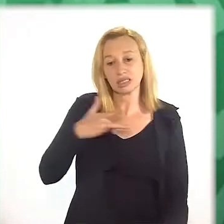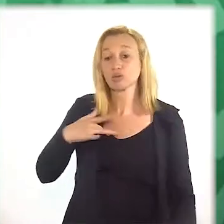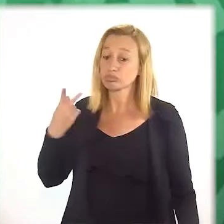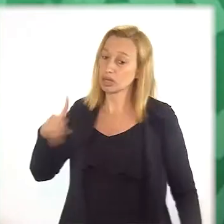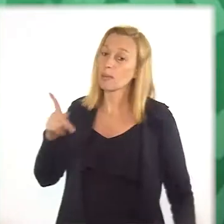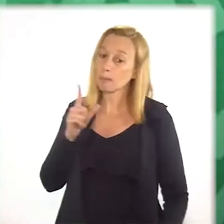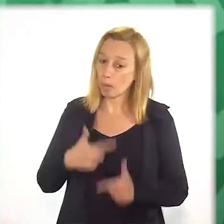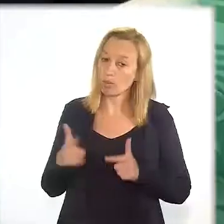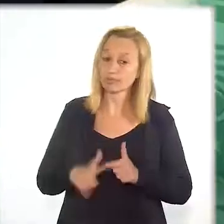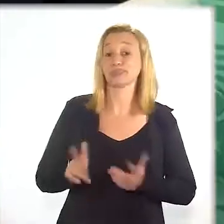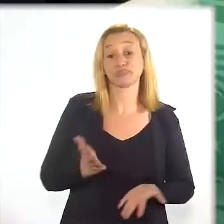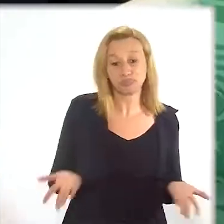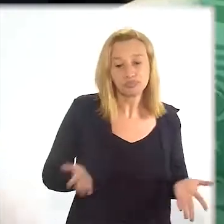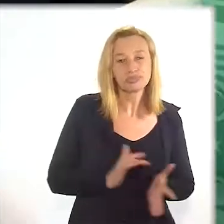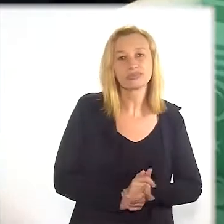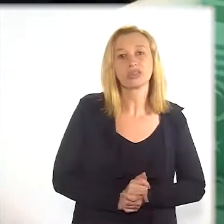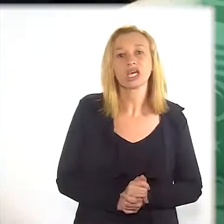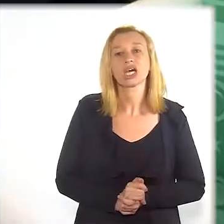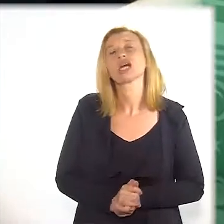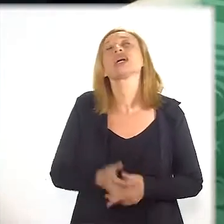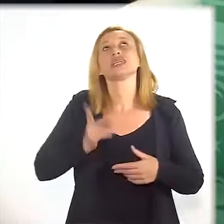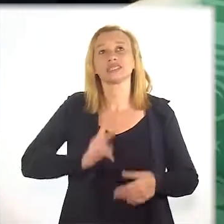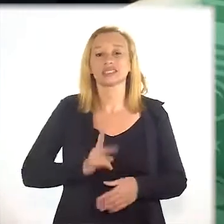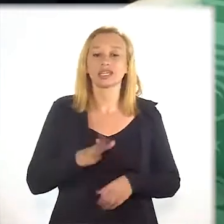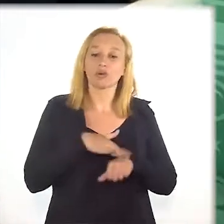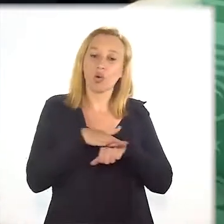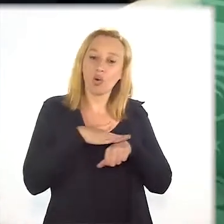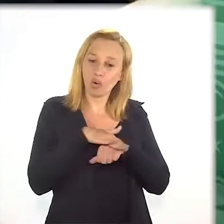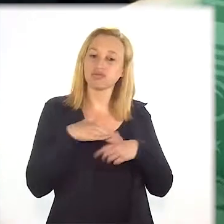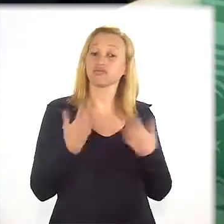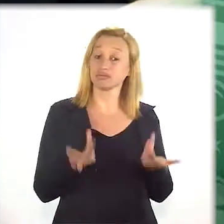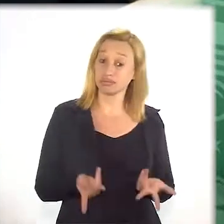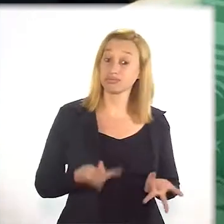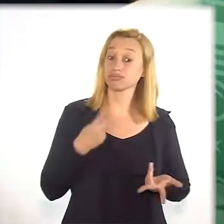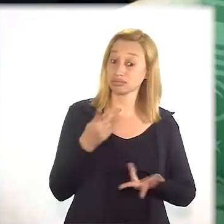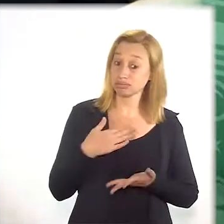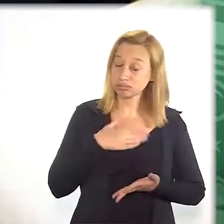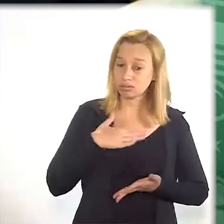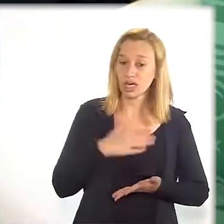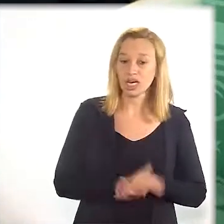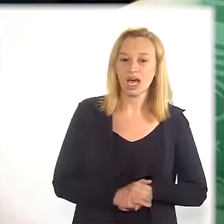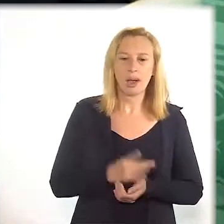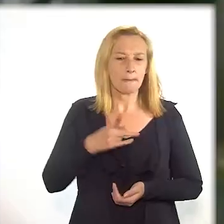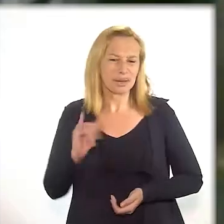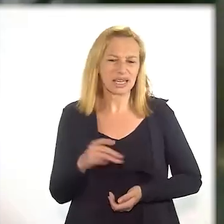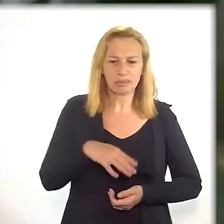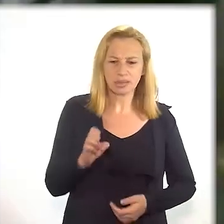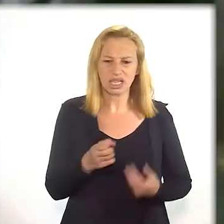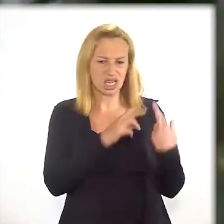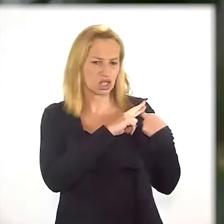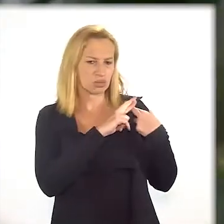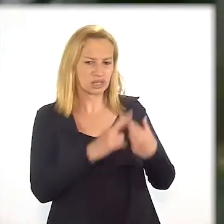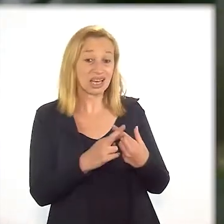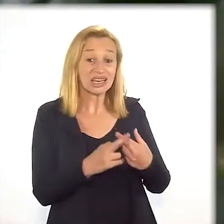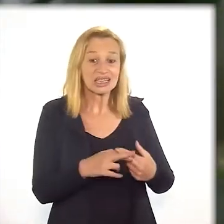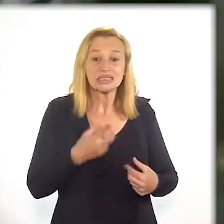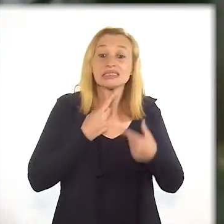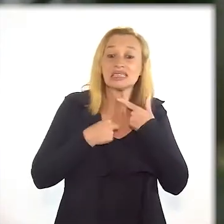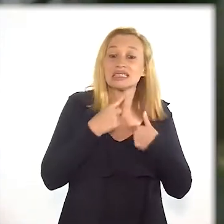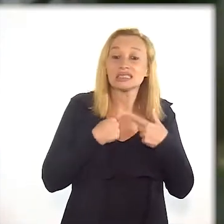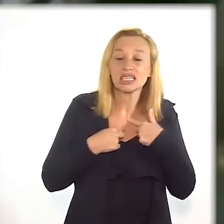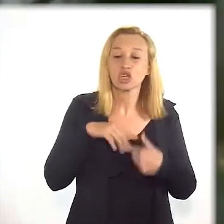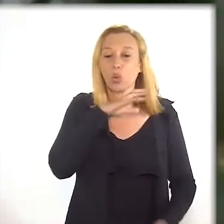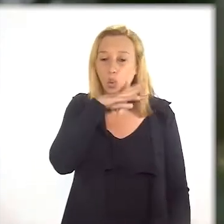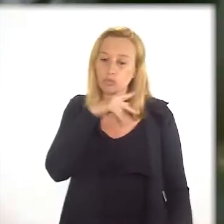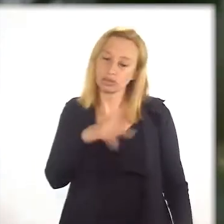saúde delas. Sim, uma coisa que eu gosto sempre de começar falando é que nenhum pai, nenhuma mãe, nenhum responsável deseja algo ruim